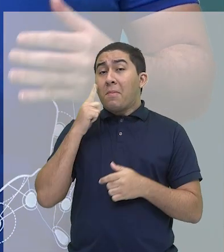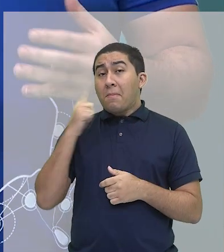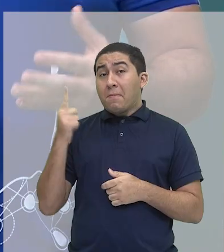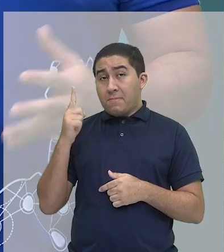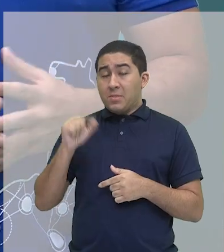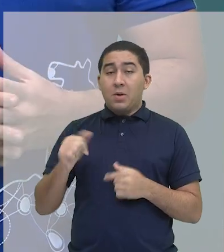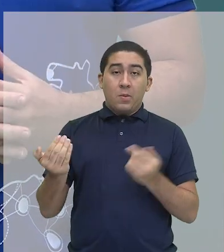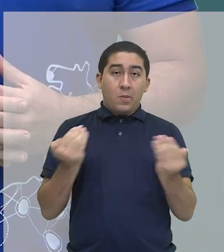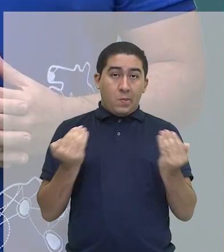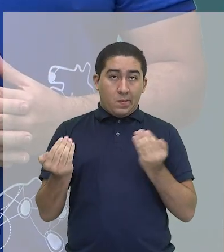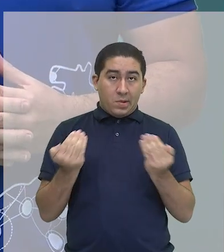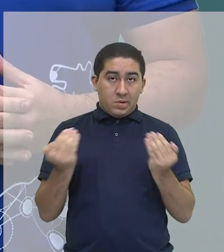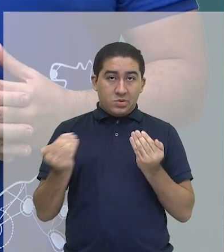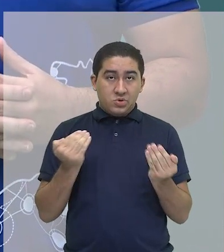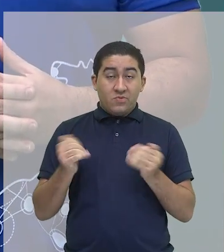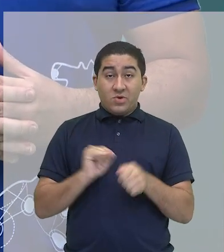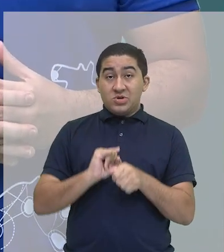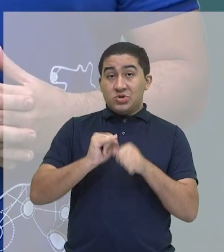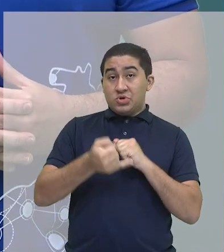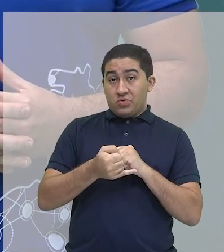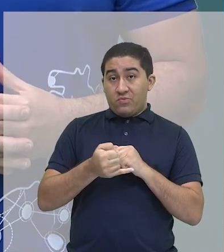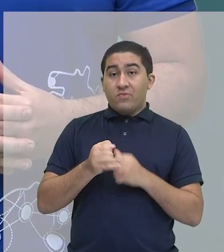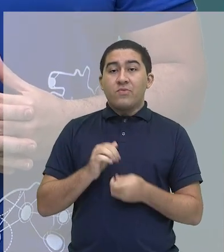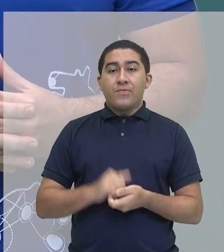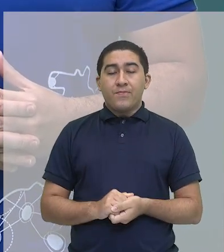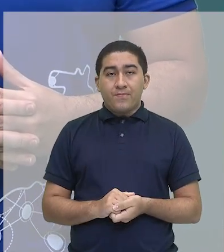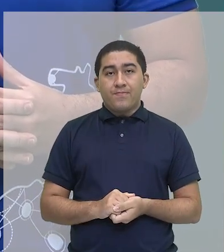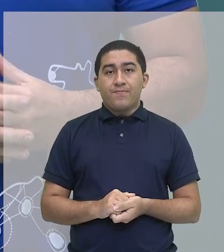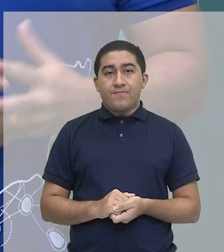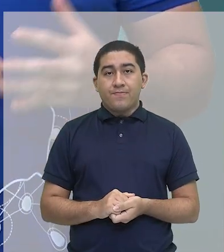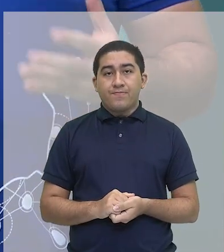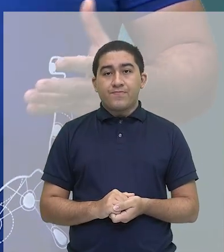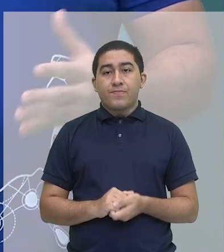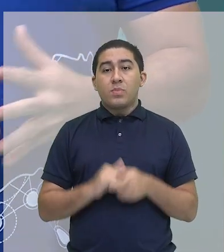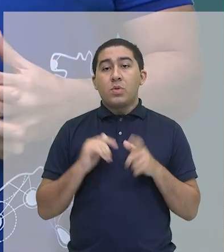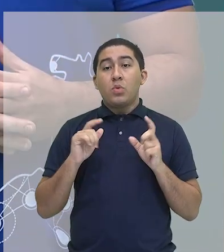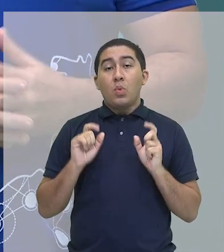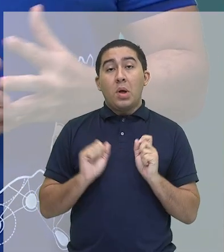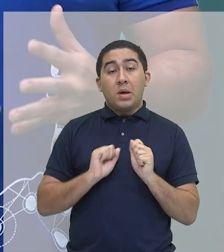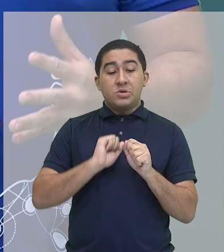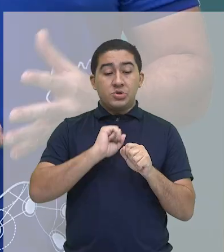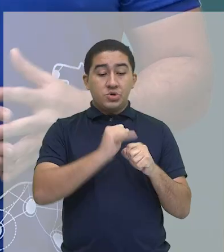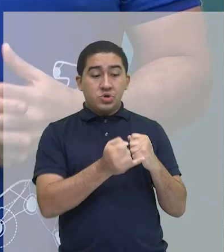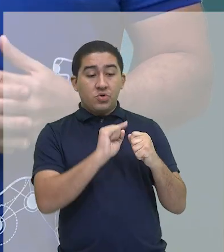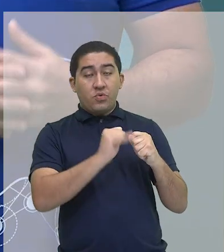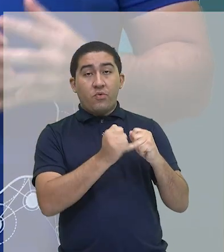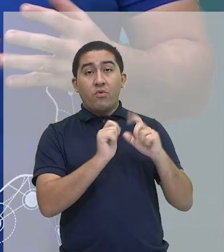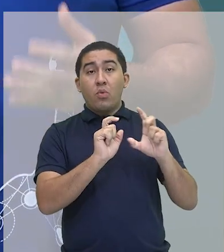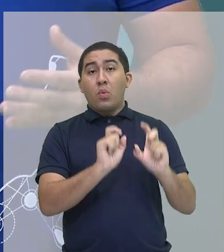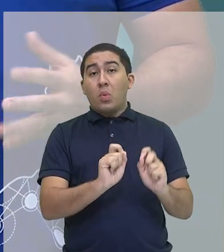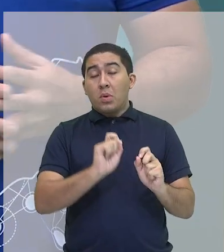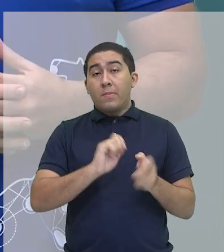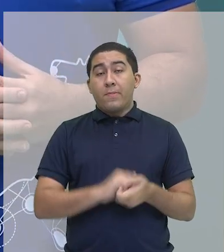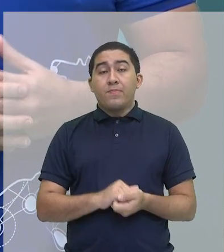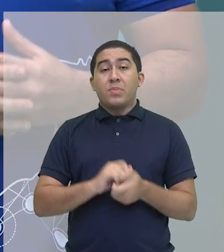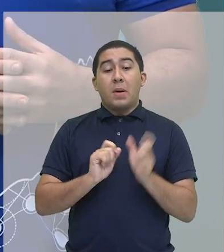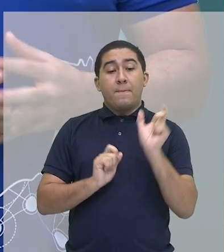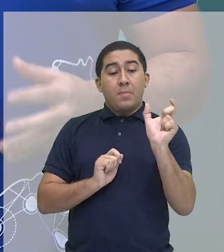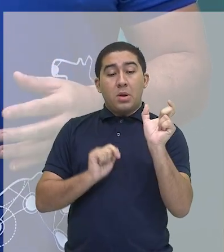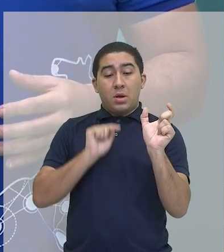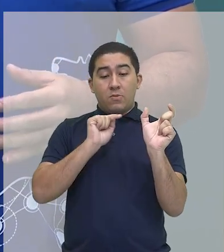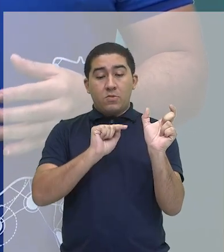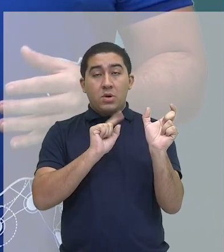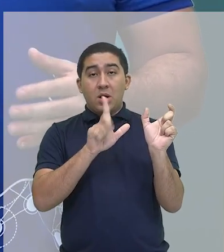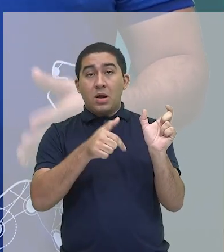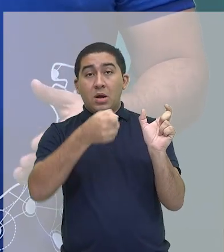os comparativos, dos adjetivos. Os adjetivos, o que são? São palavras que dão